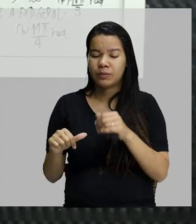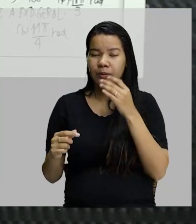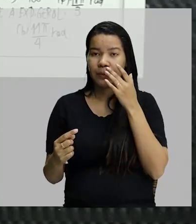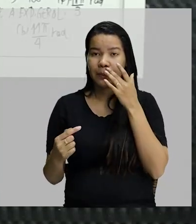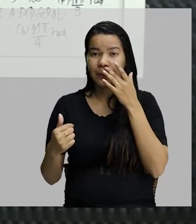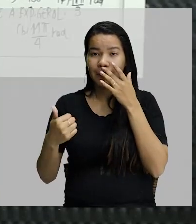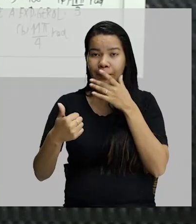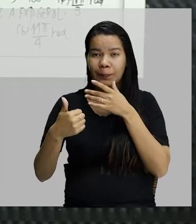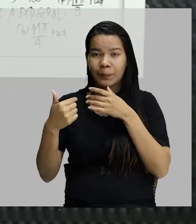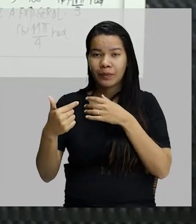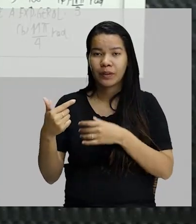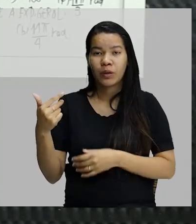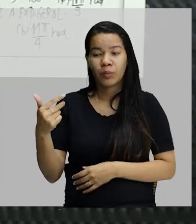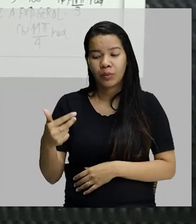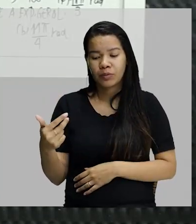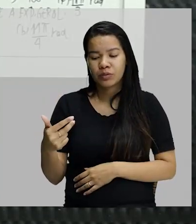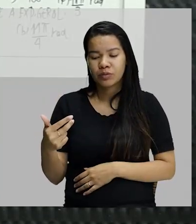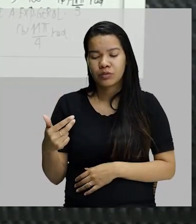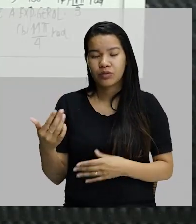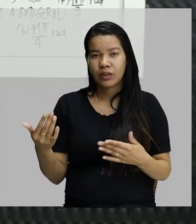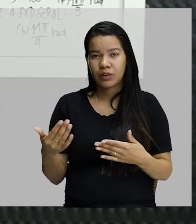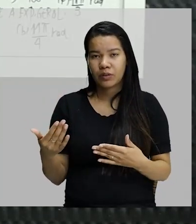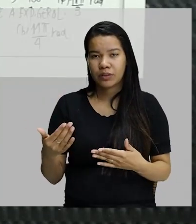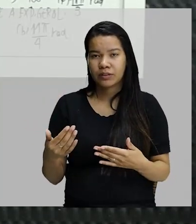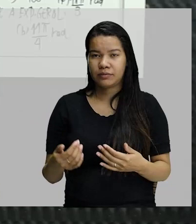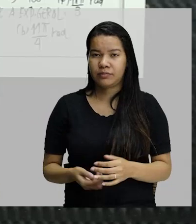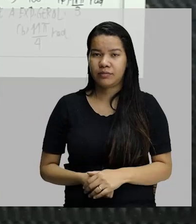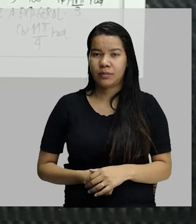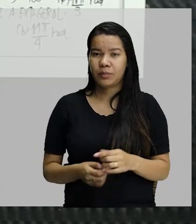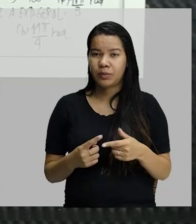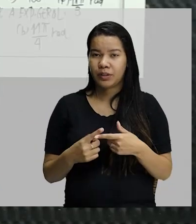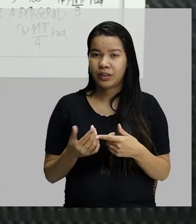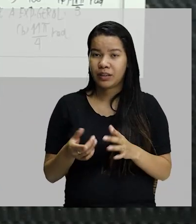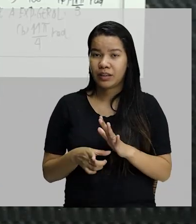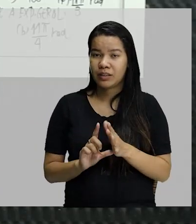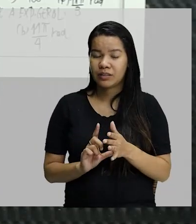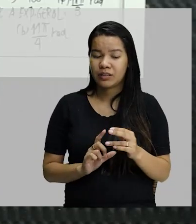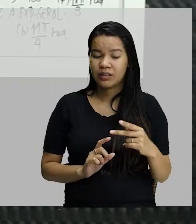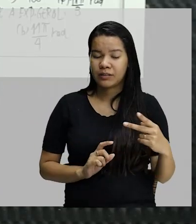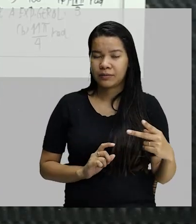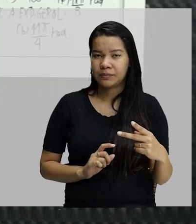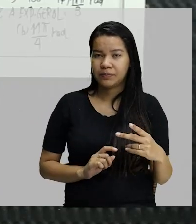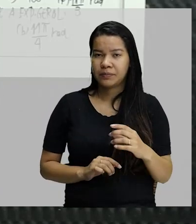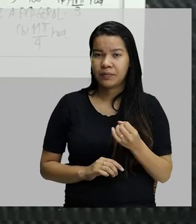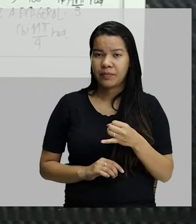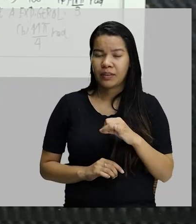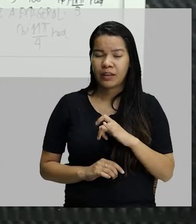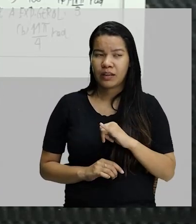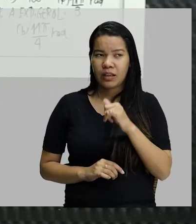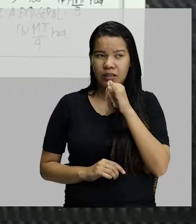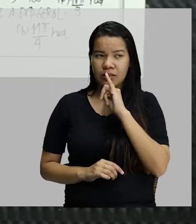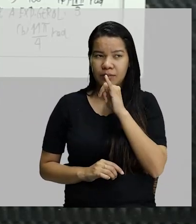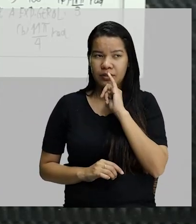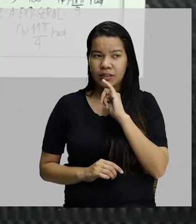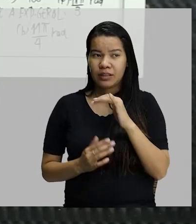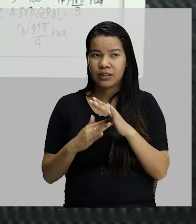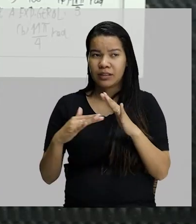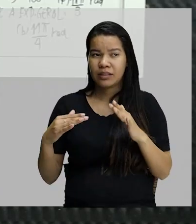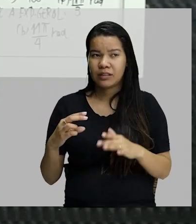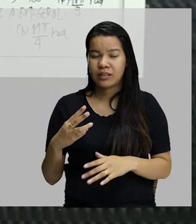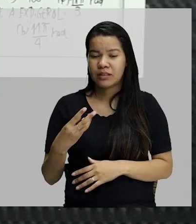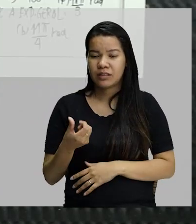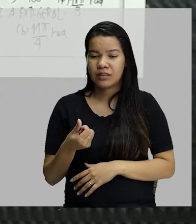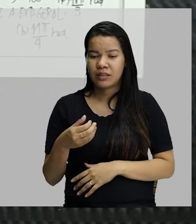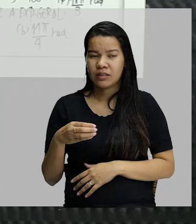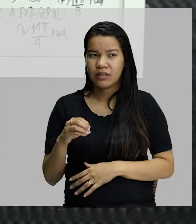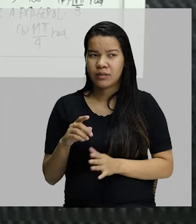volta positiva. Beleza? Turma, se esse arco ele é até 360, por exemplo, menos 157,